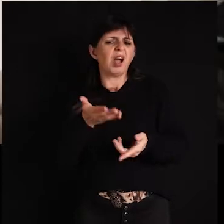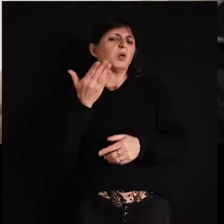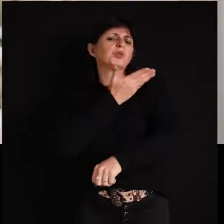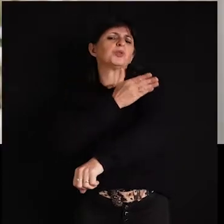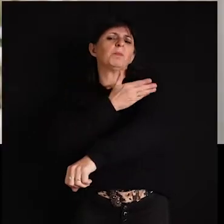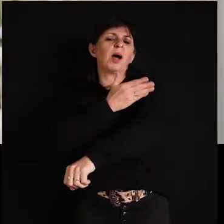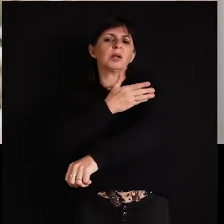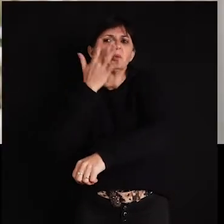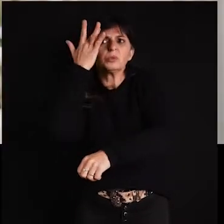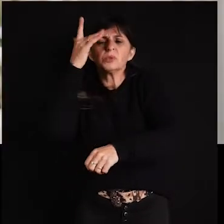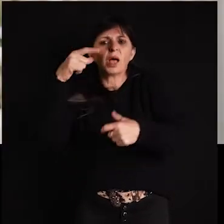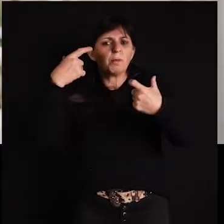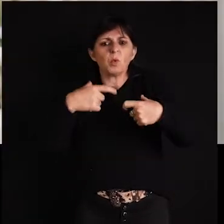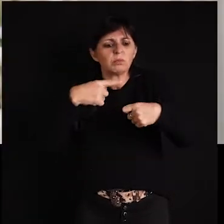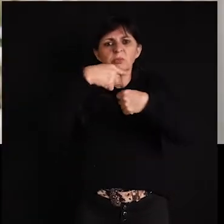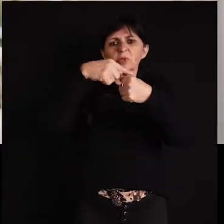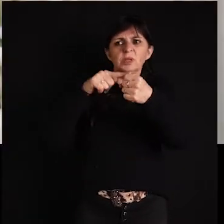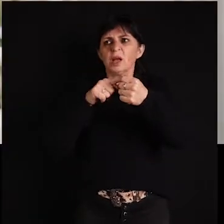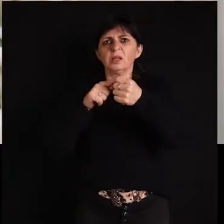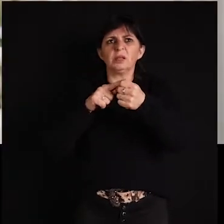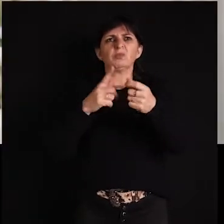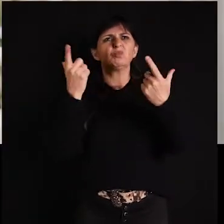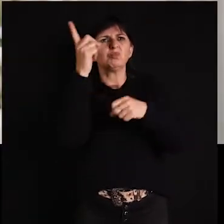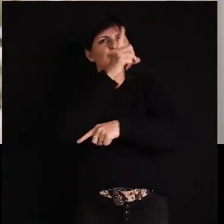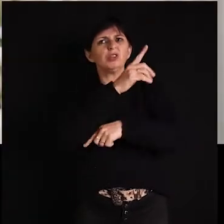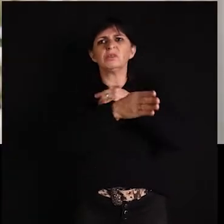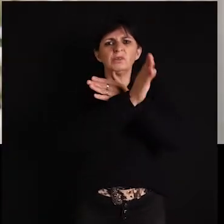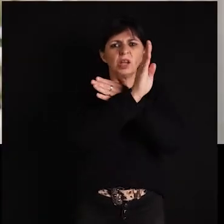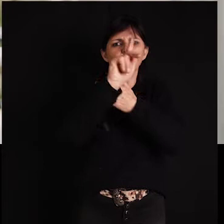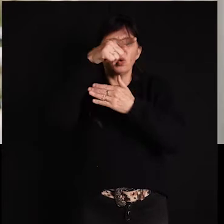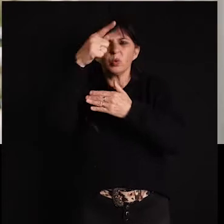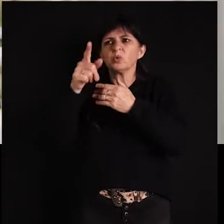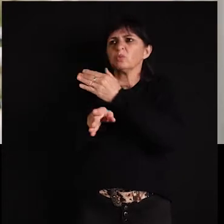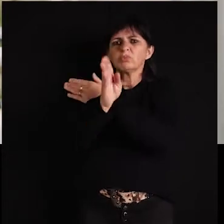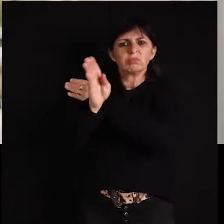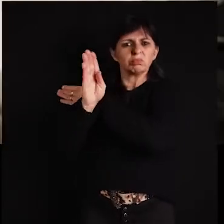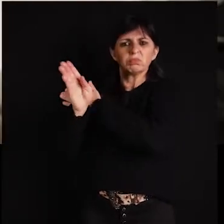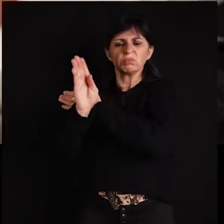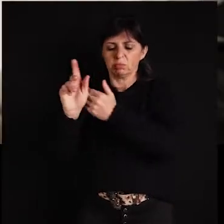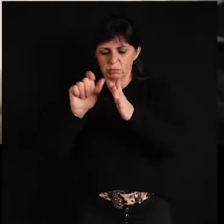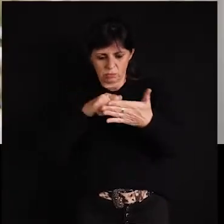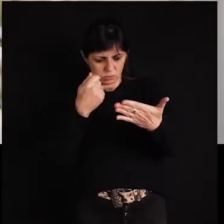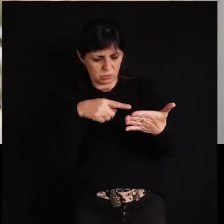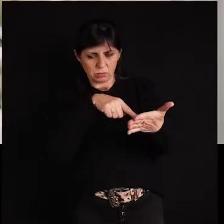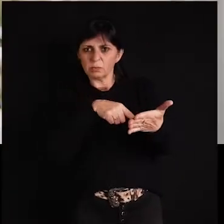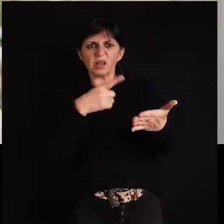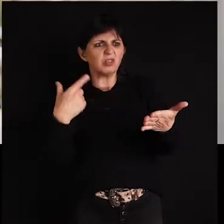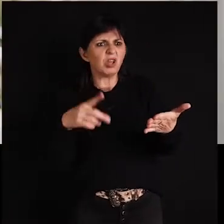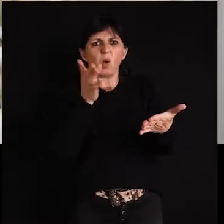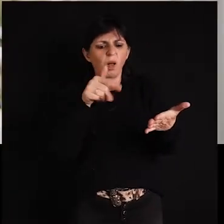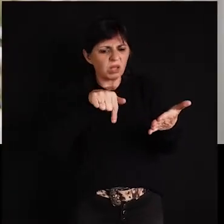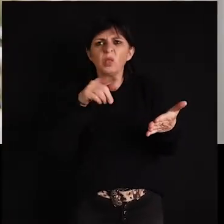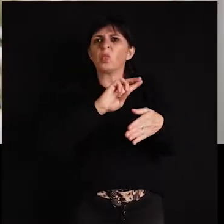não sabe nem que cidade que tu tá. Porque num dia tu tá em uma cidade, se tu não acompanhar a agenda, às vezes tu termina o baile, tu vai